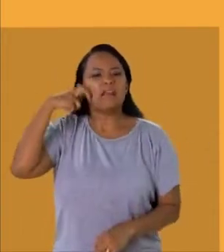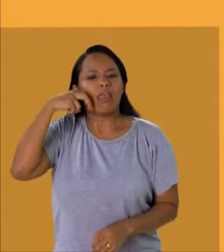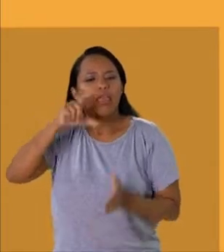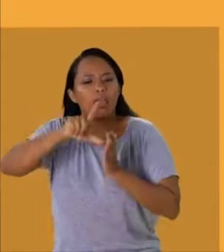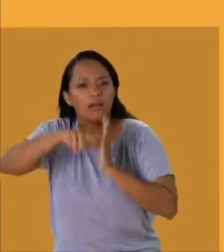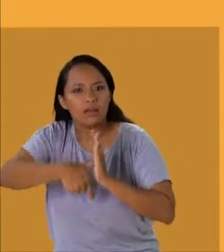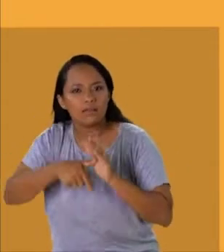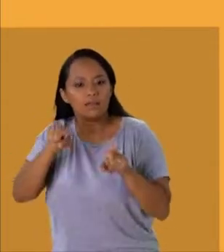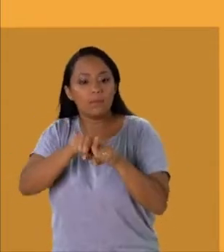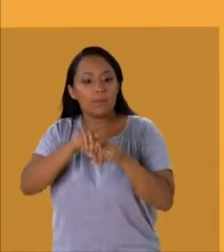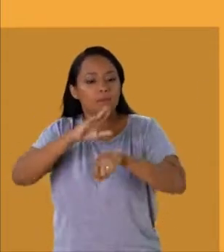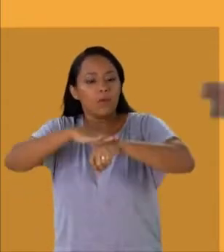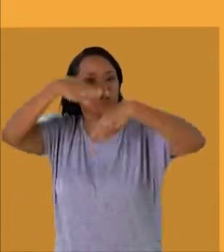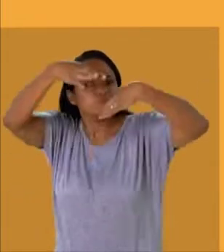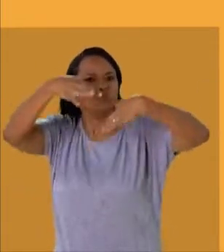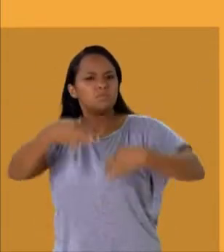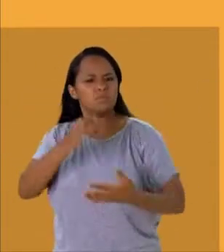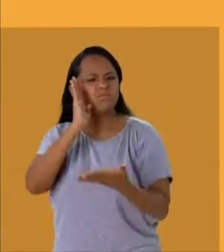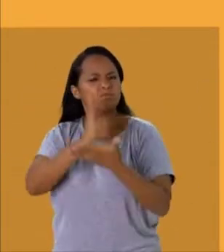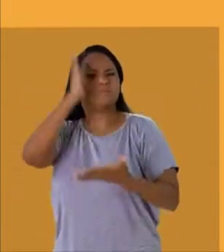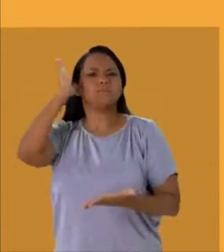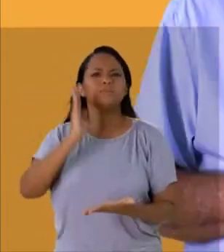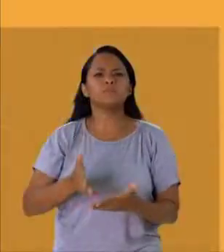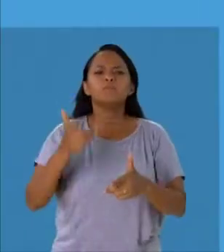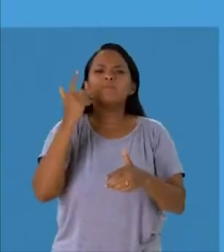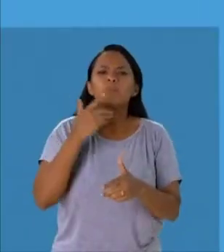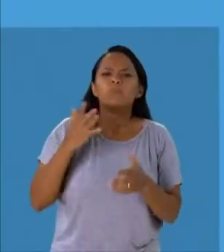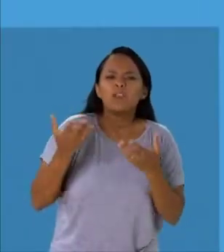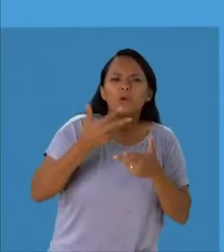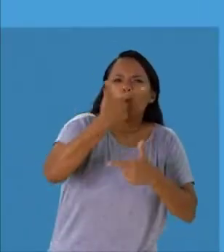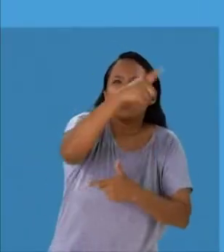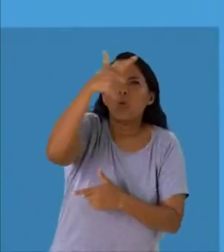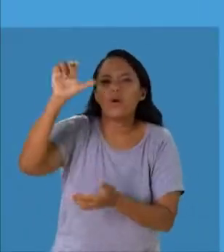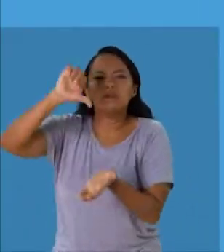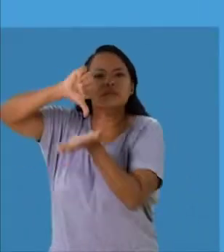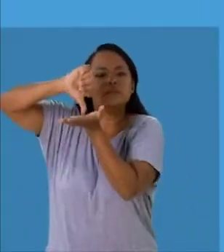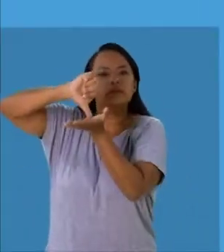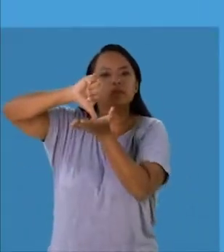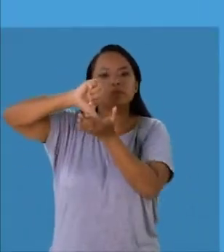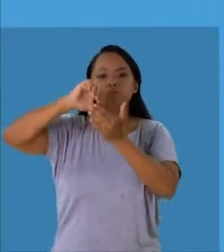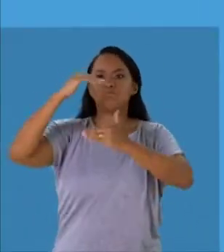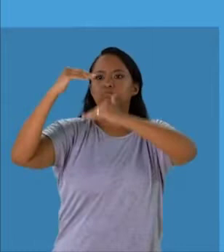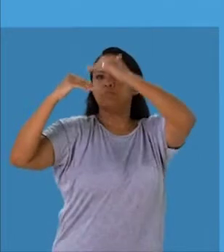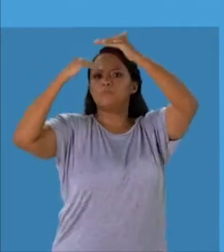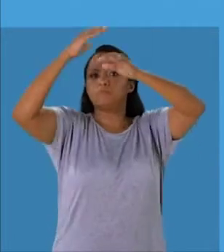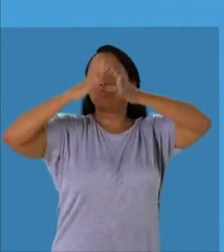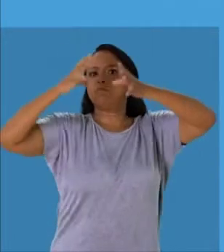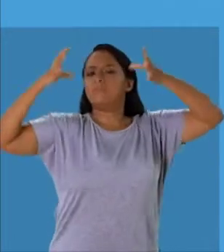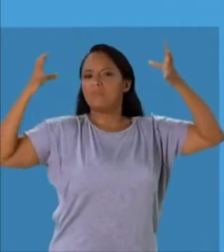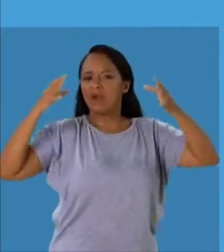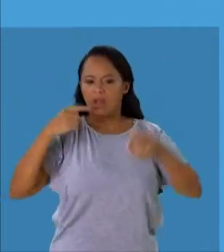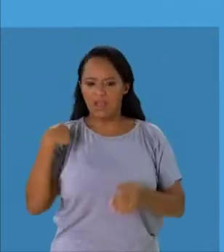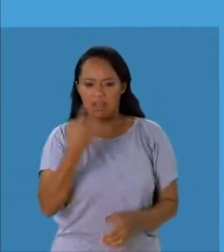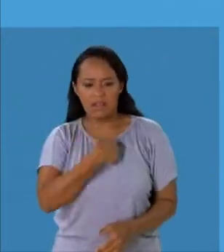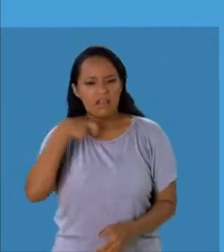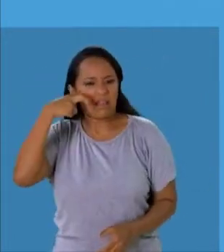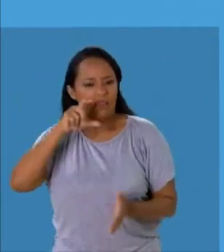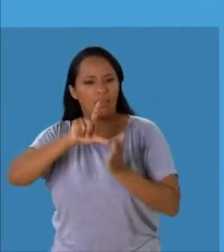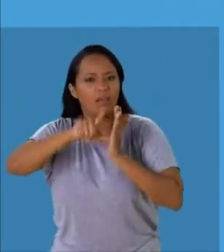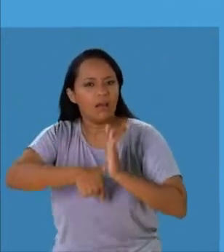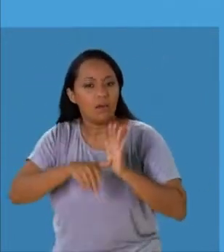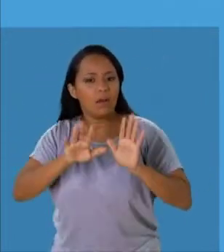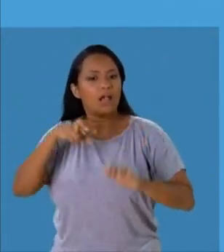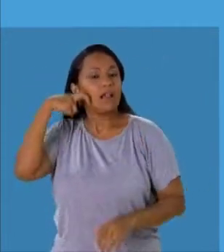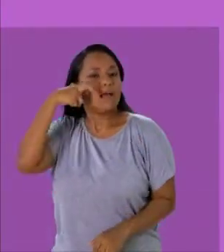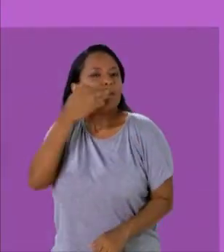tirar Natal do atraso e colocá-la no tempo certo. Chega dessa história de outras capitais crescerem e a gente ficar para